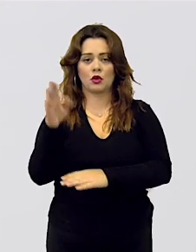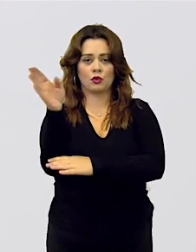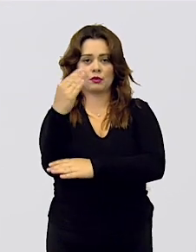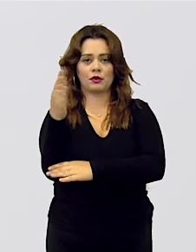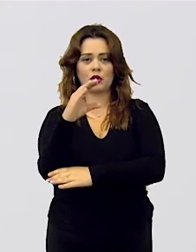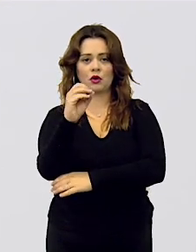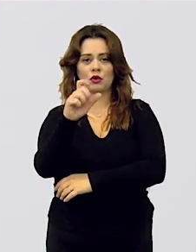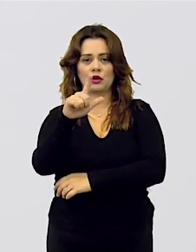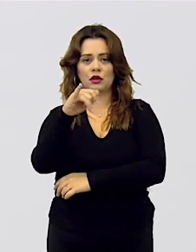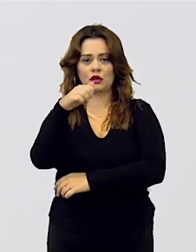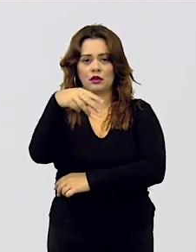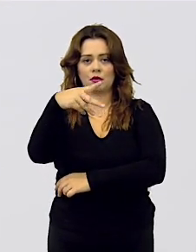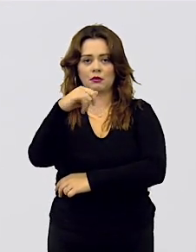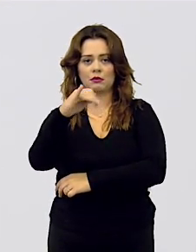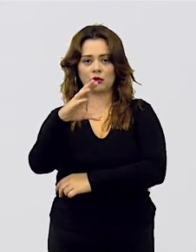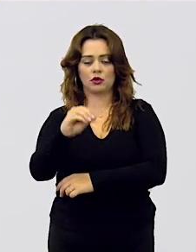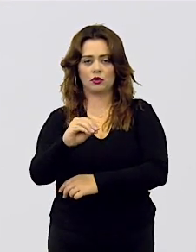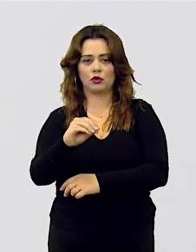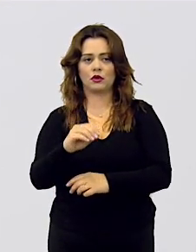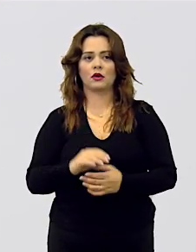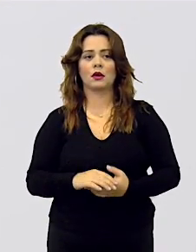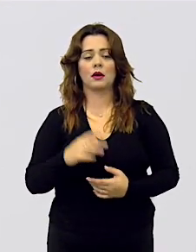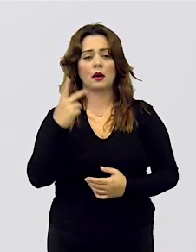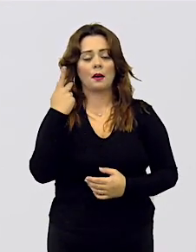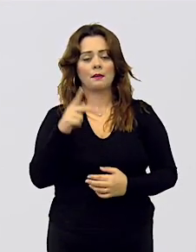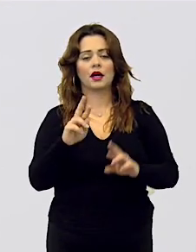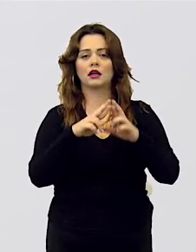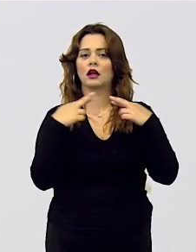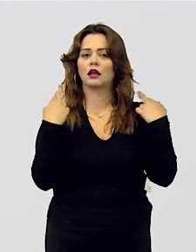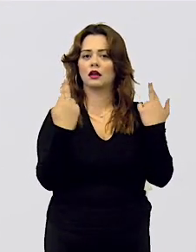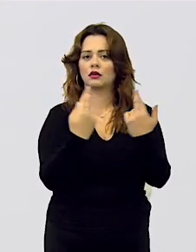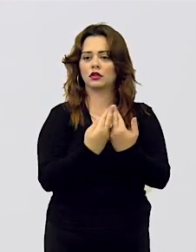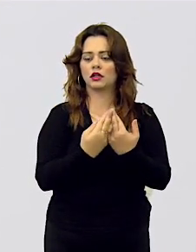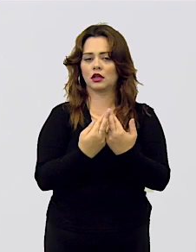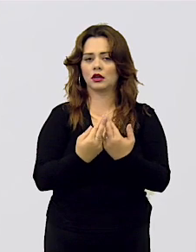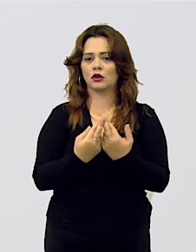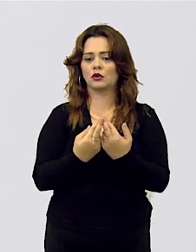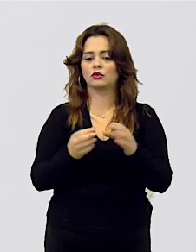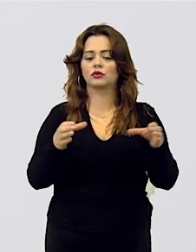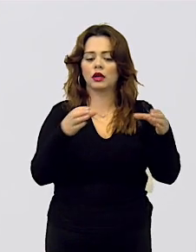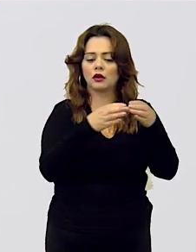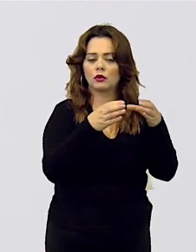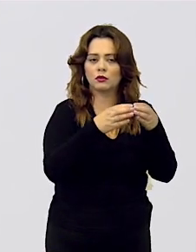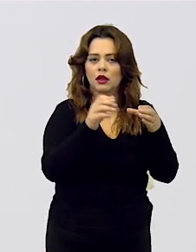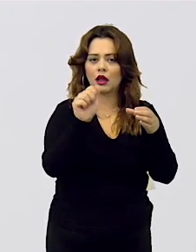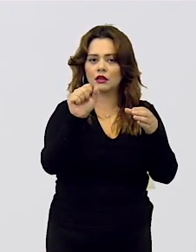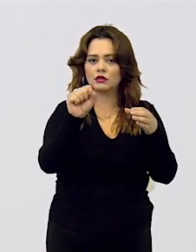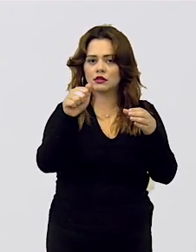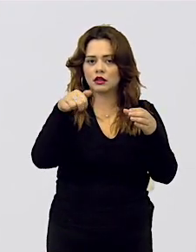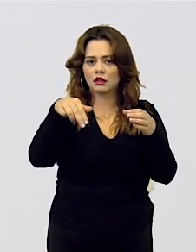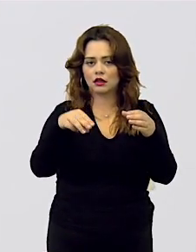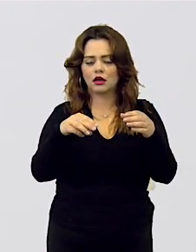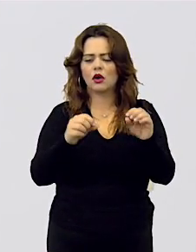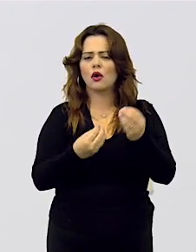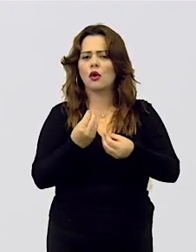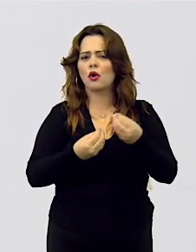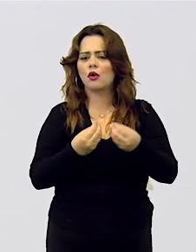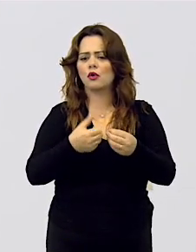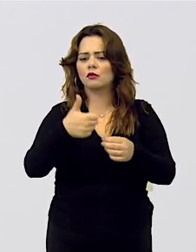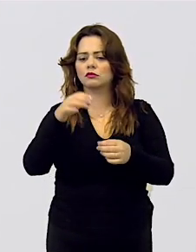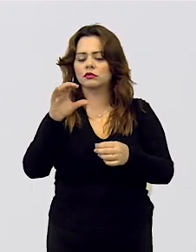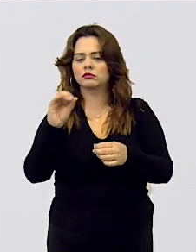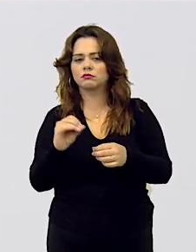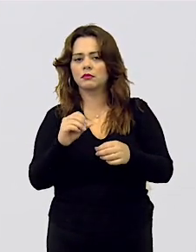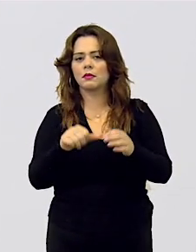embaixador Olímpico Miranda Branco país que na última reunião da cúpula das Ian foi aceito em princípio como décimo primeiro membro